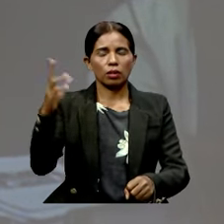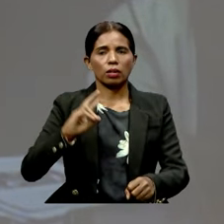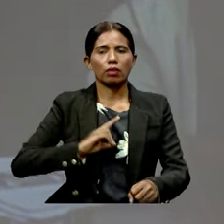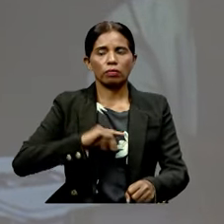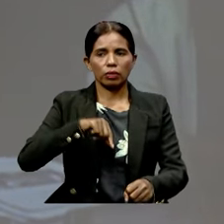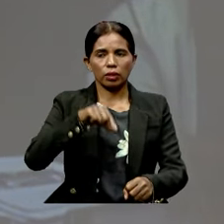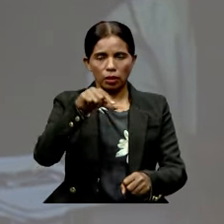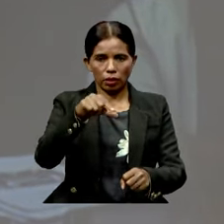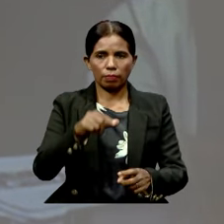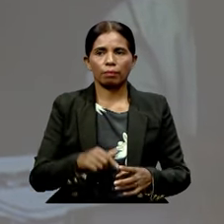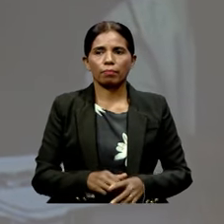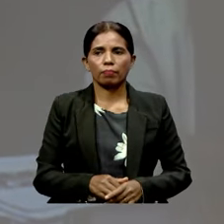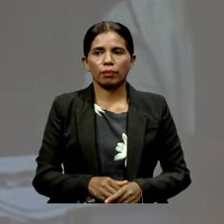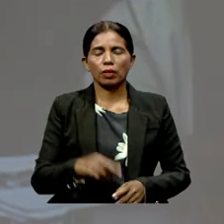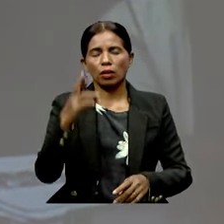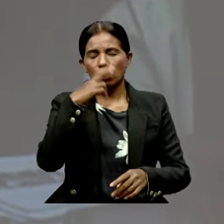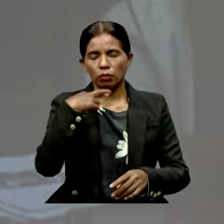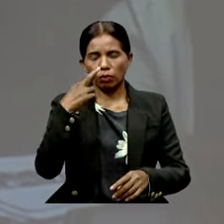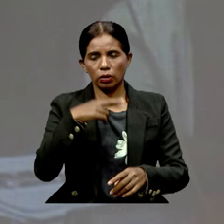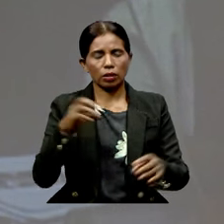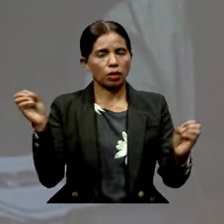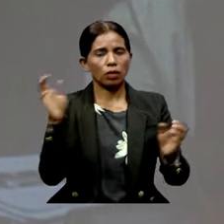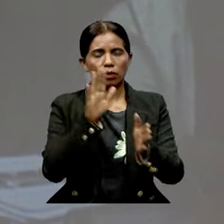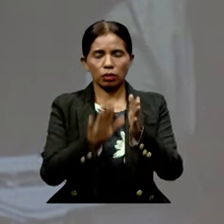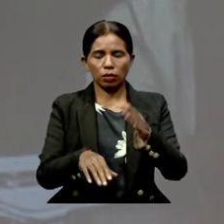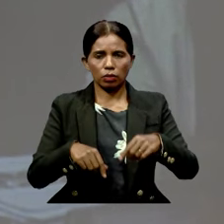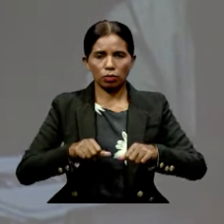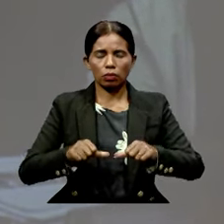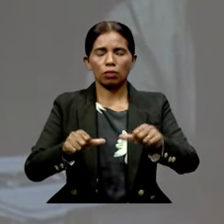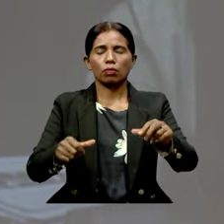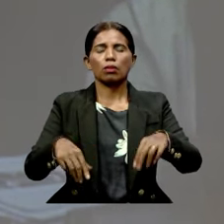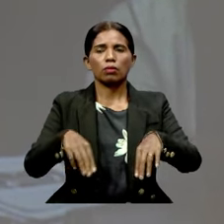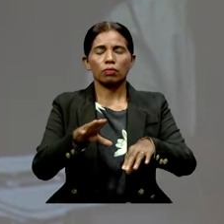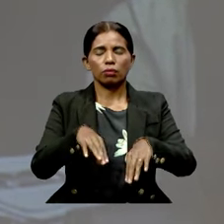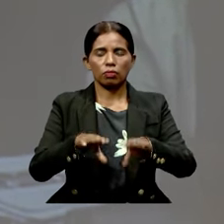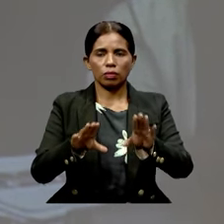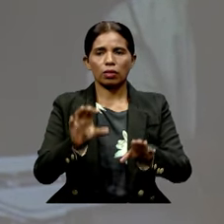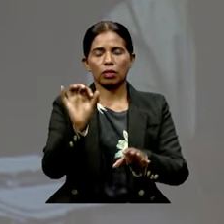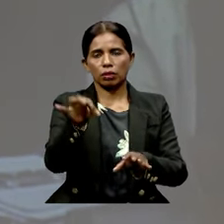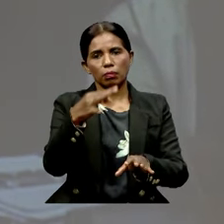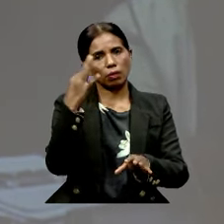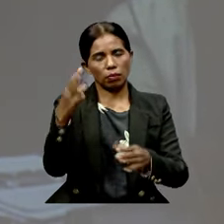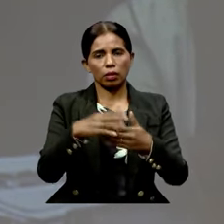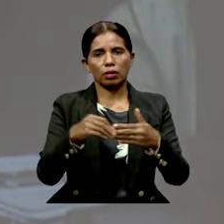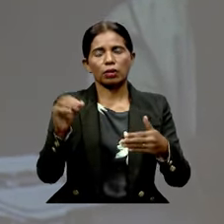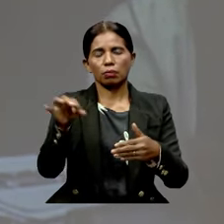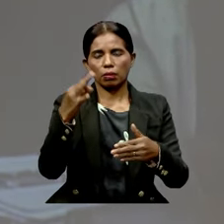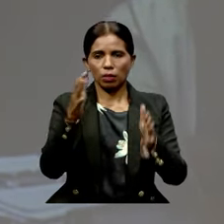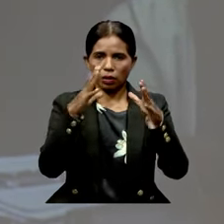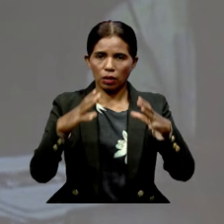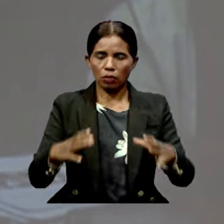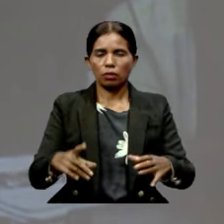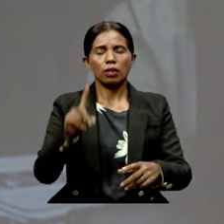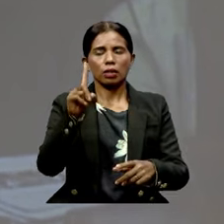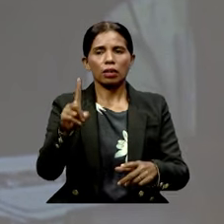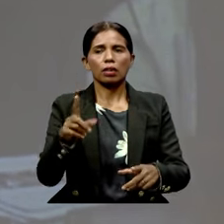luta. Folim fos ne laus tung. Mas me saiba bebe. Usi 18 agora saiba 19. 50 centavos. E